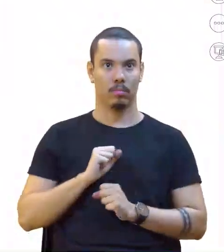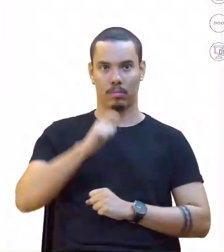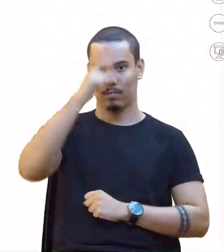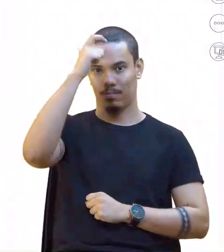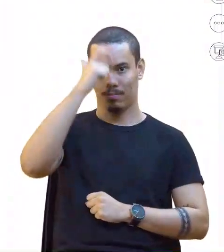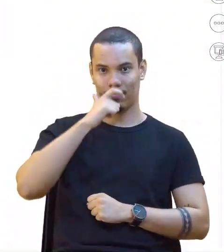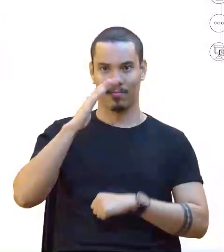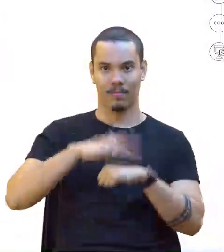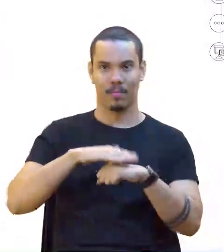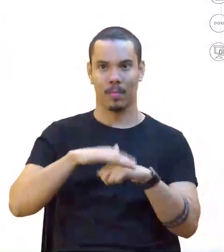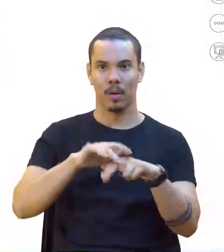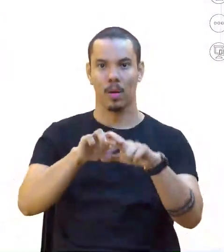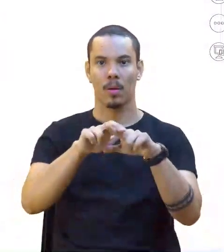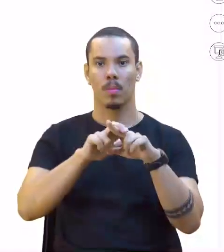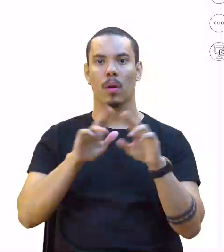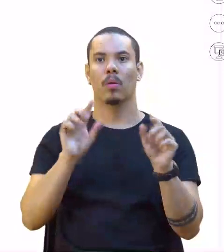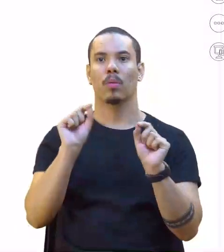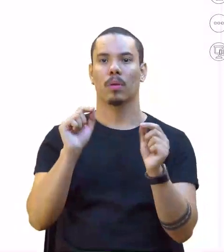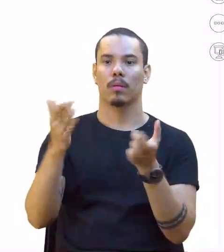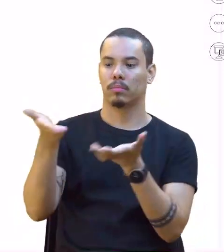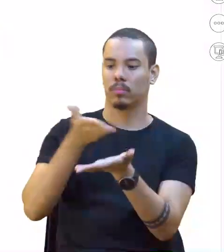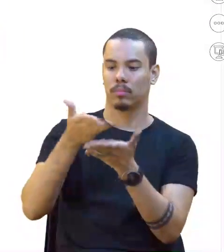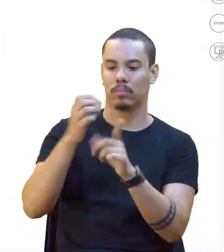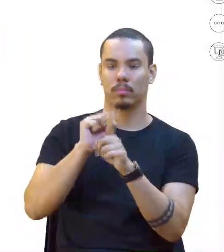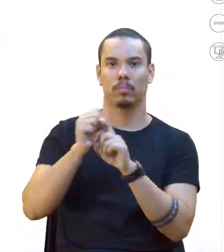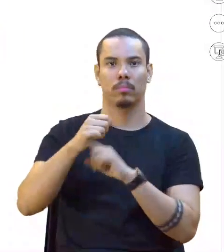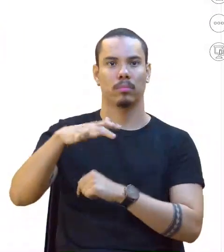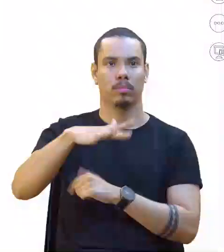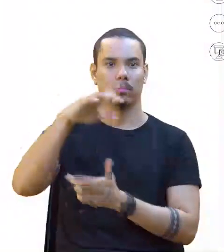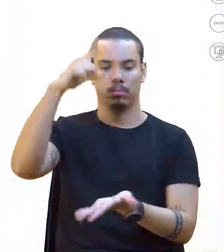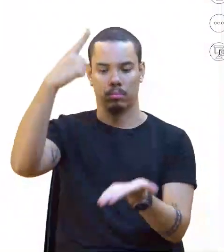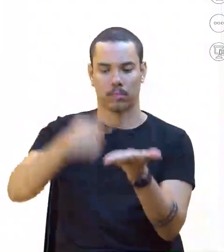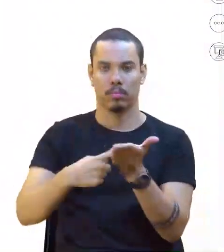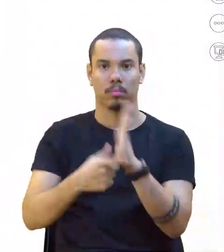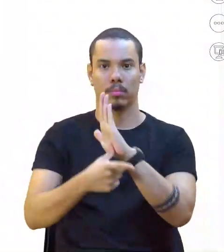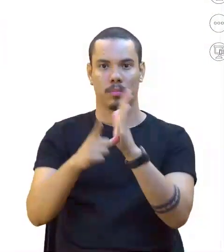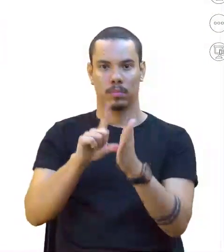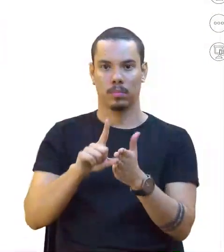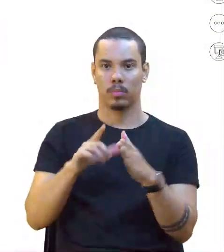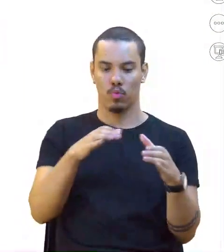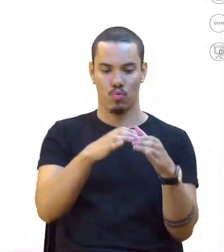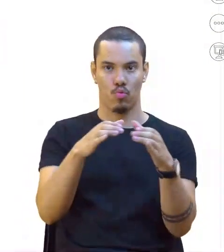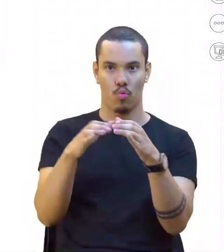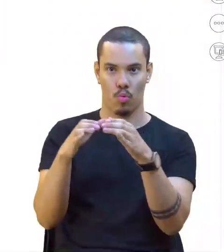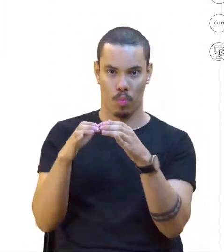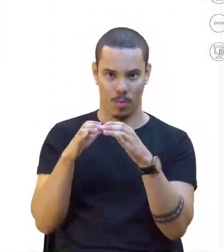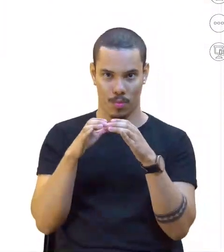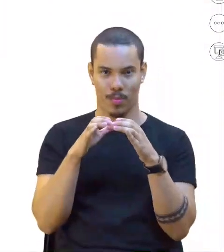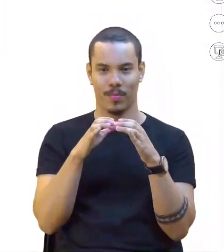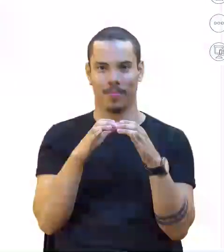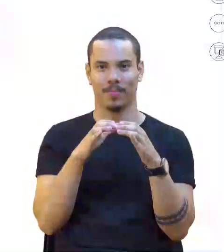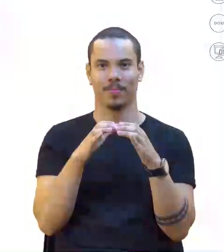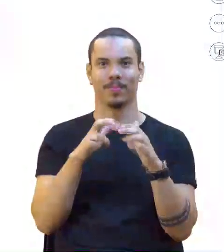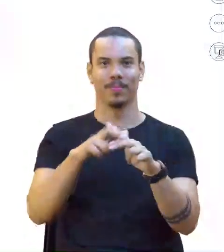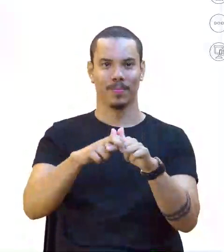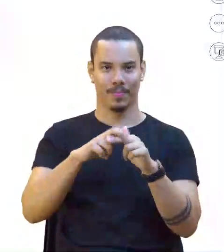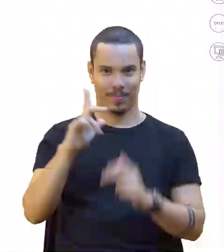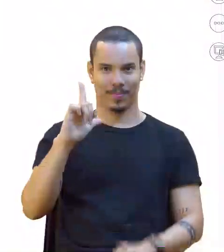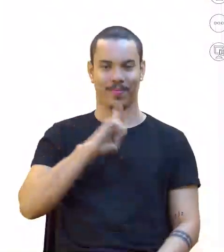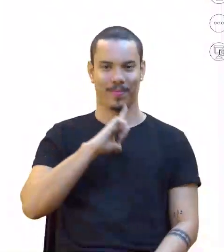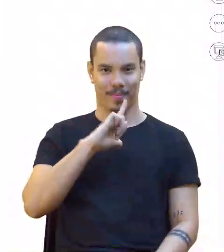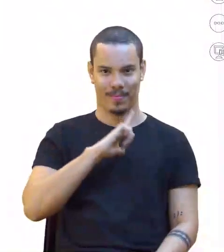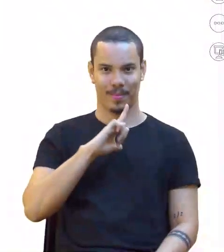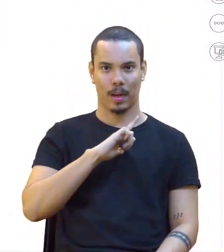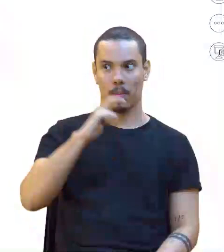das interações sociais que estabelecemos com os outros indivíduos. Então eu tenho o meu self, eu tenho o